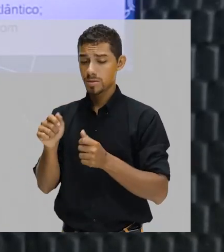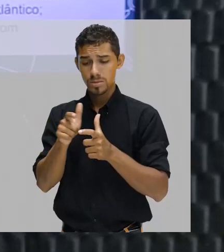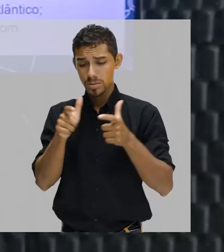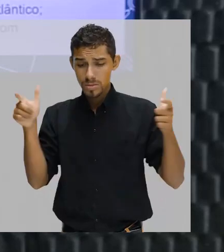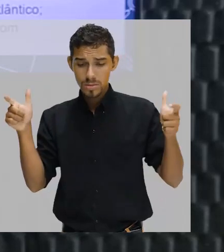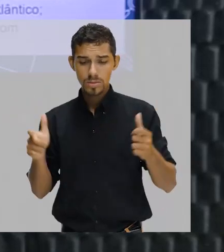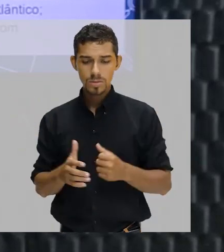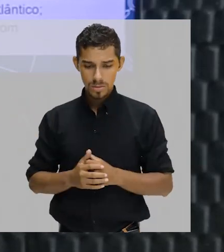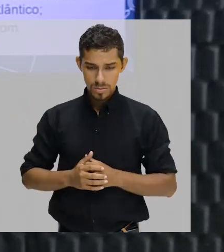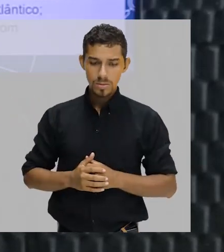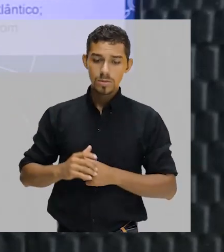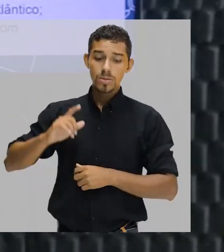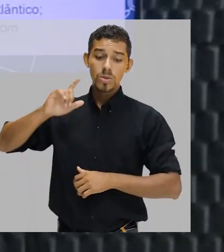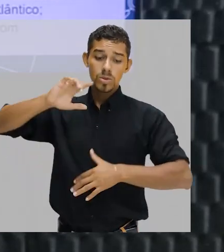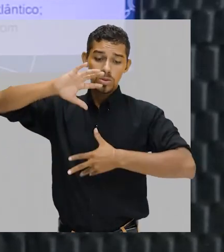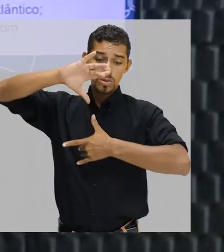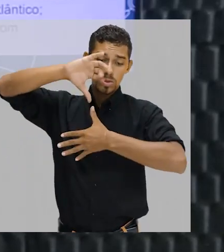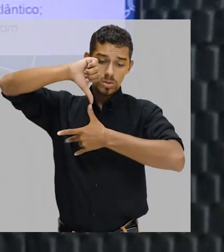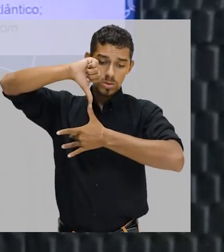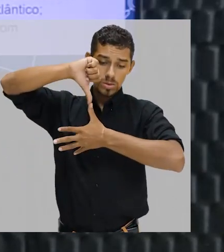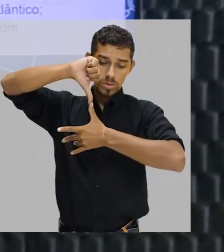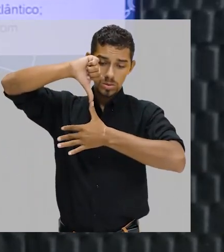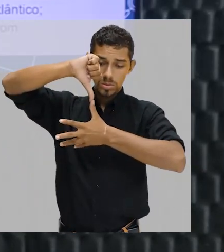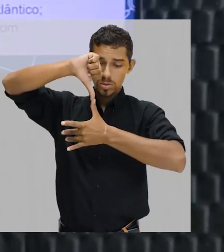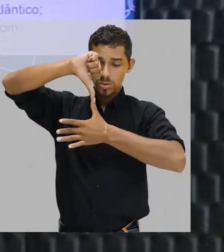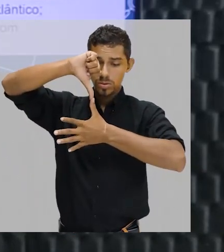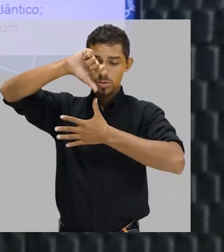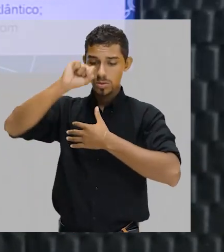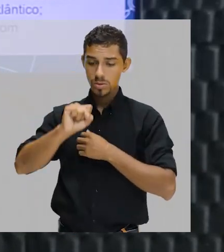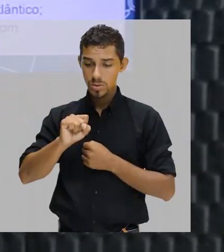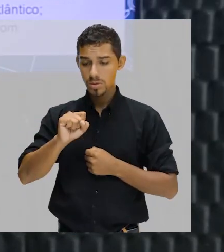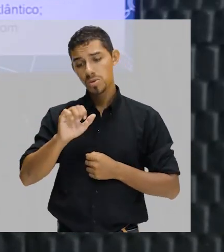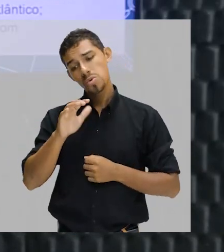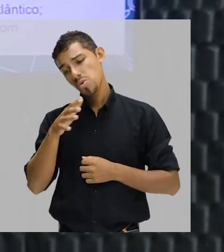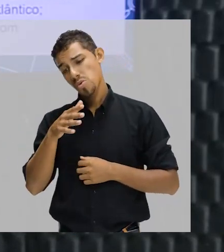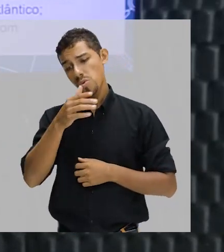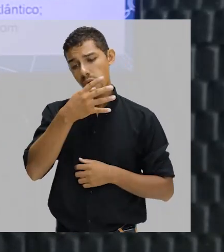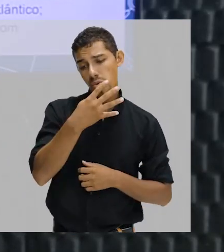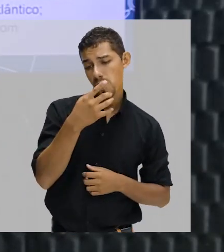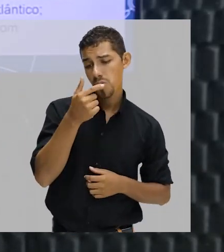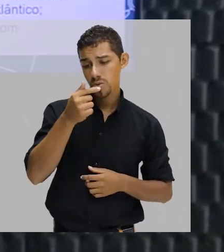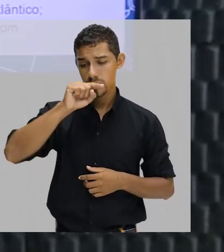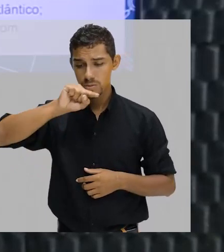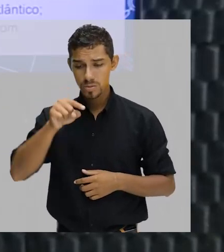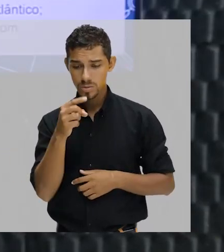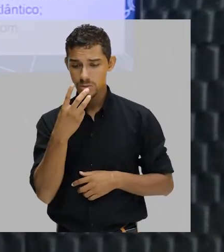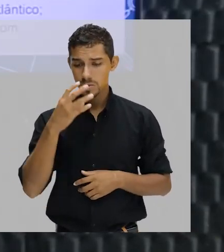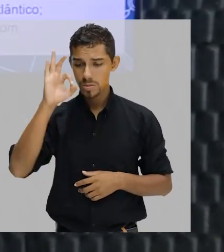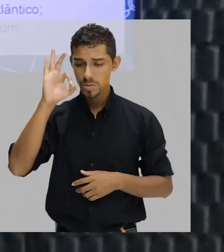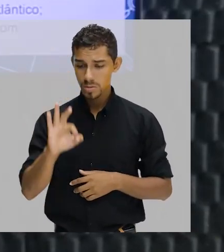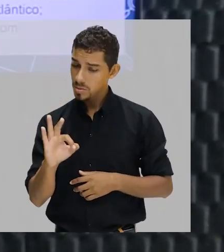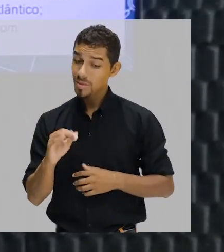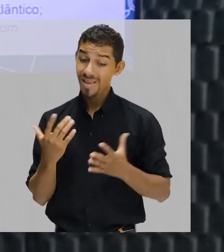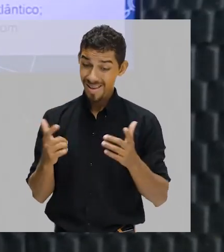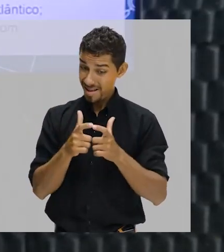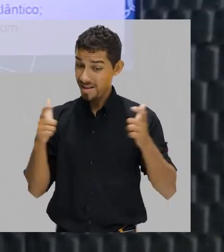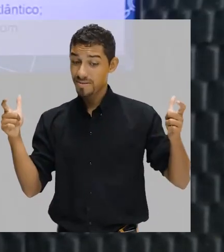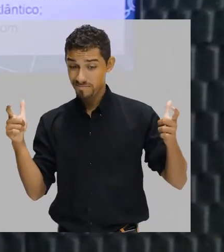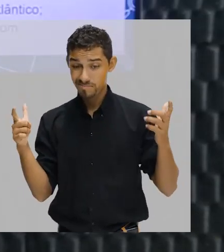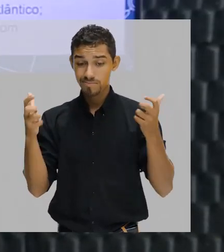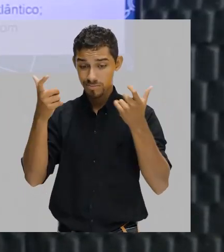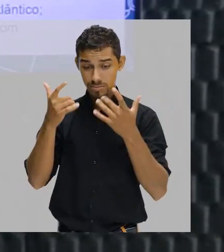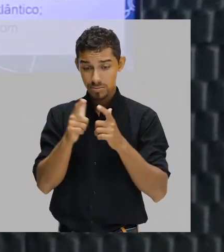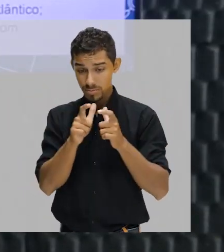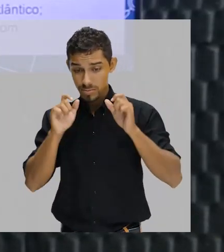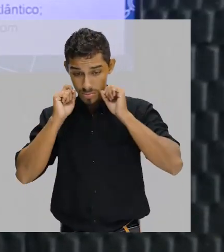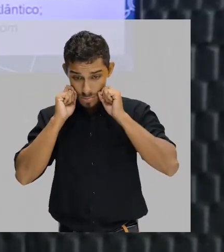grande, tá certo? E da América do Sul, o Brasil sozinho representa aí quase 47% de todo esse território, tá certo? Então veja como o nosso país ele tem um